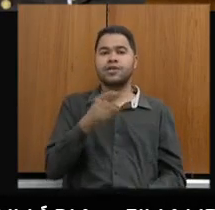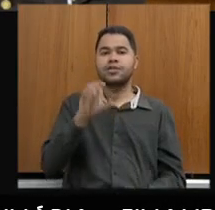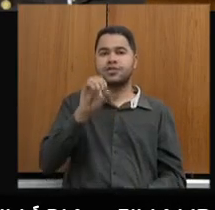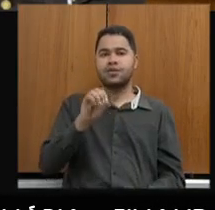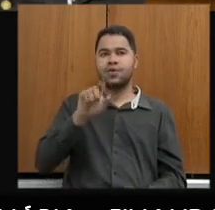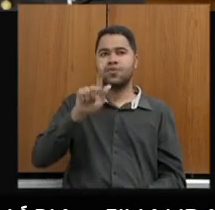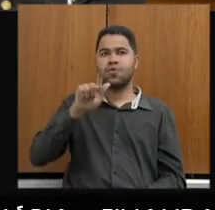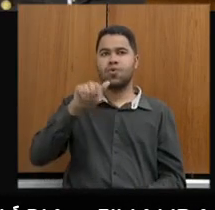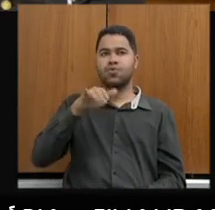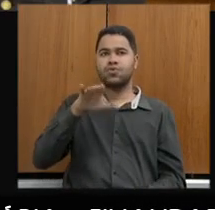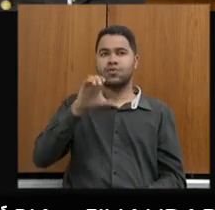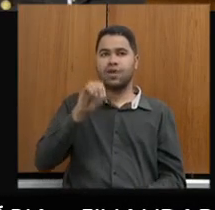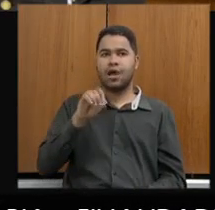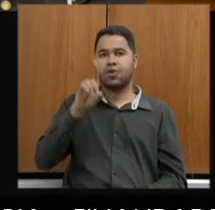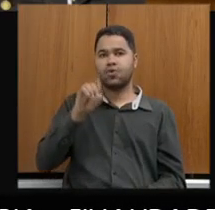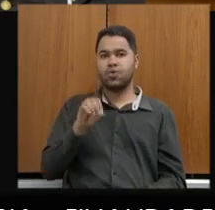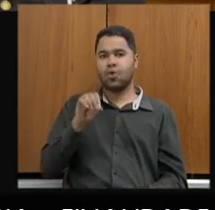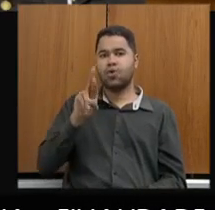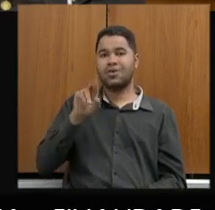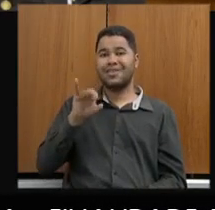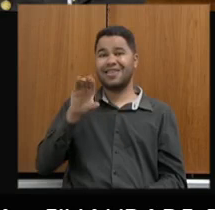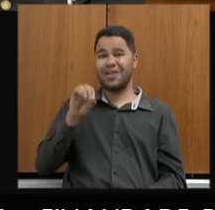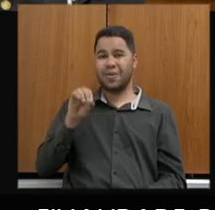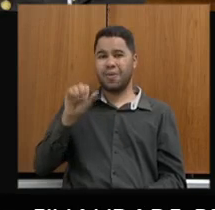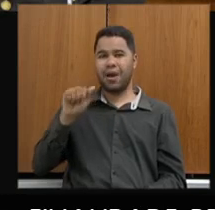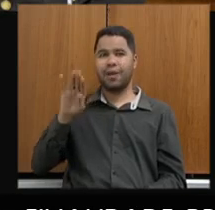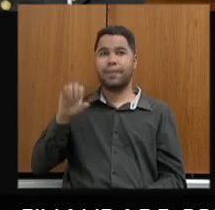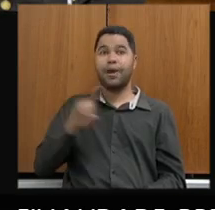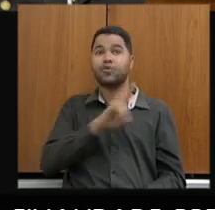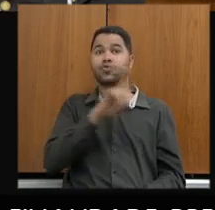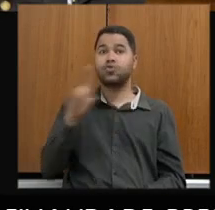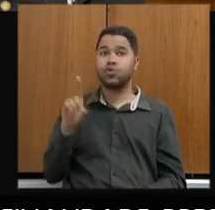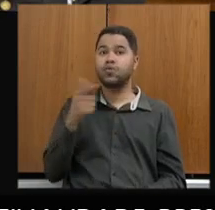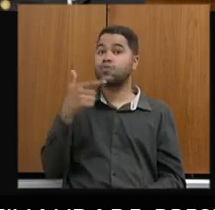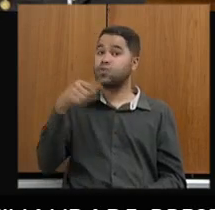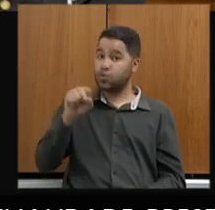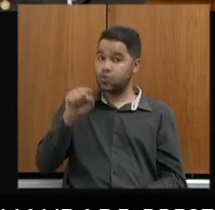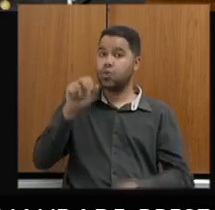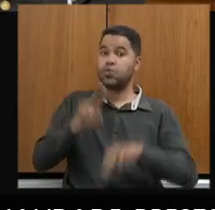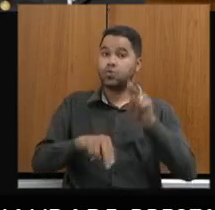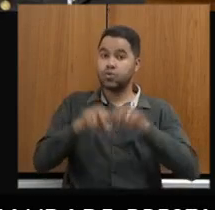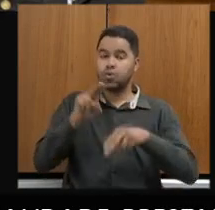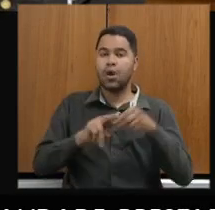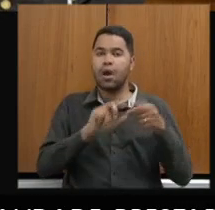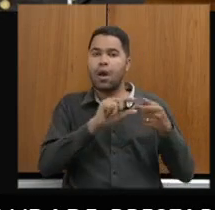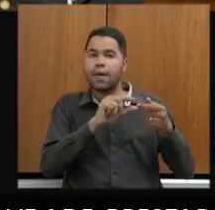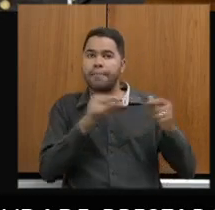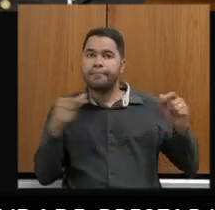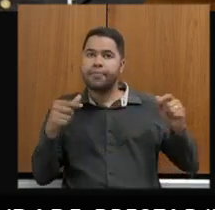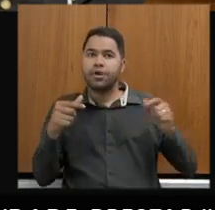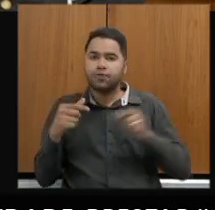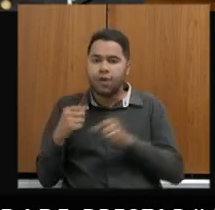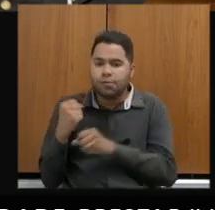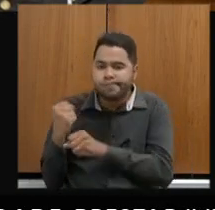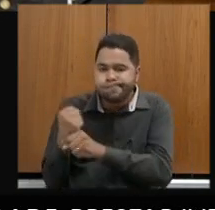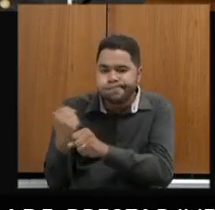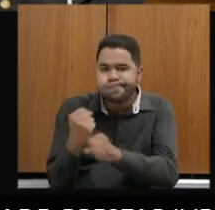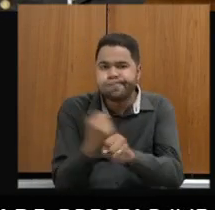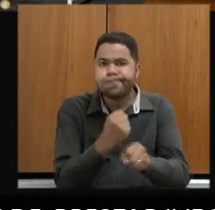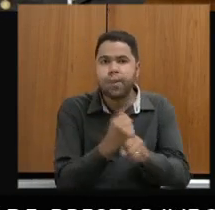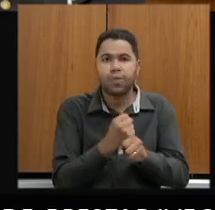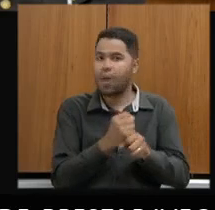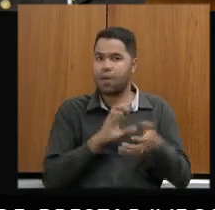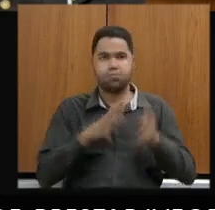Abaixo também foi inaugurado no dia 28 de Junho também é uma estrutura que saiu do chão não